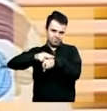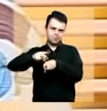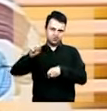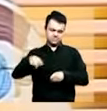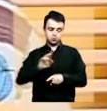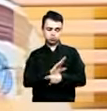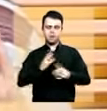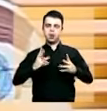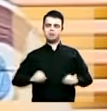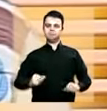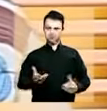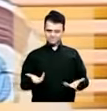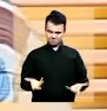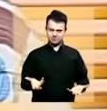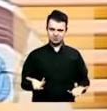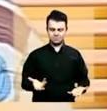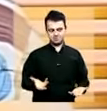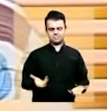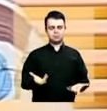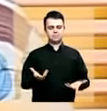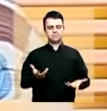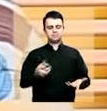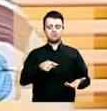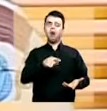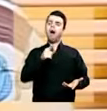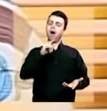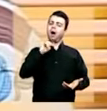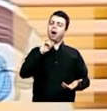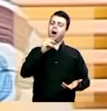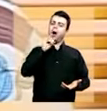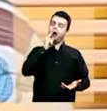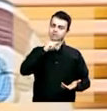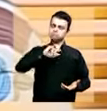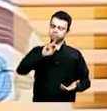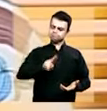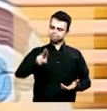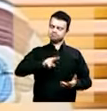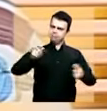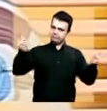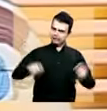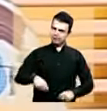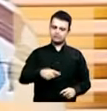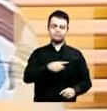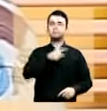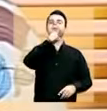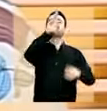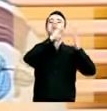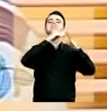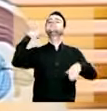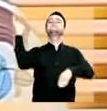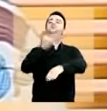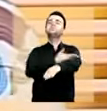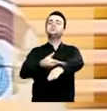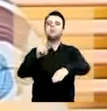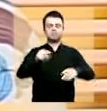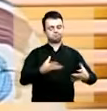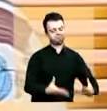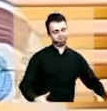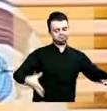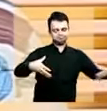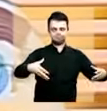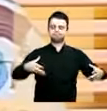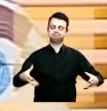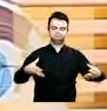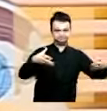água tem que ser utilizada, porque a primeira coisa que a gente faz, até em casa, né? O que a gente faz? Coloca a bacinha, coloca